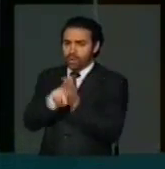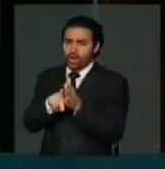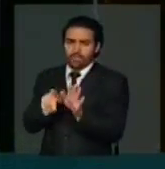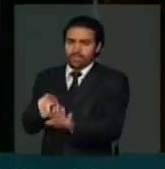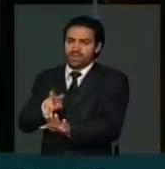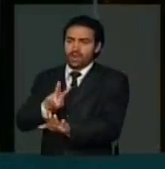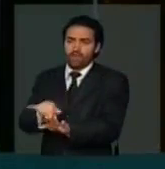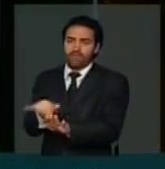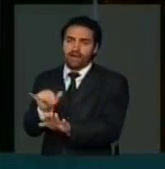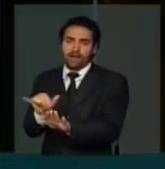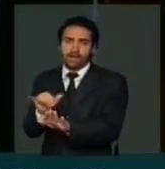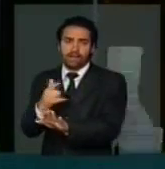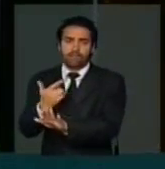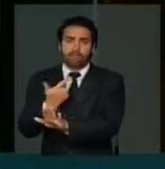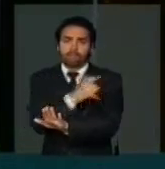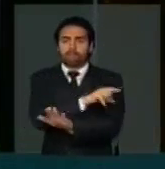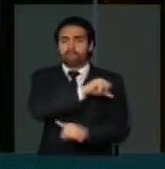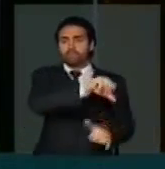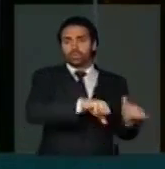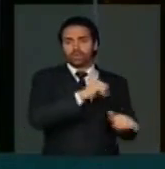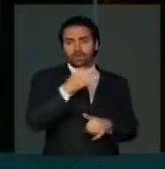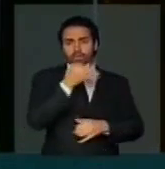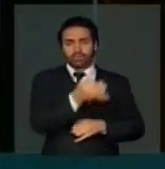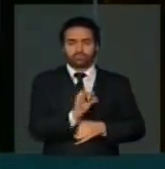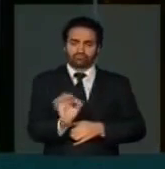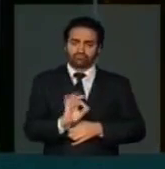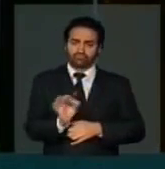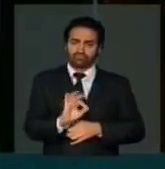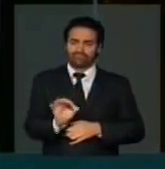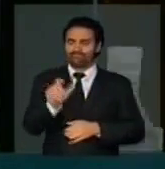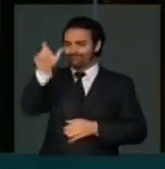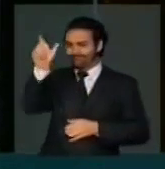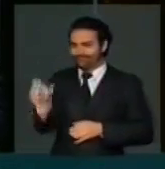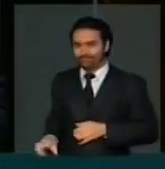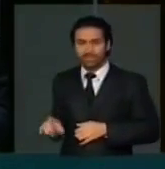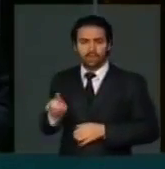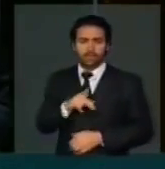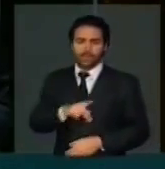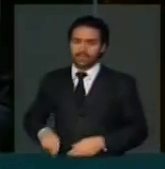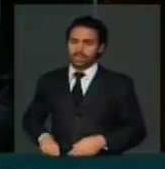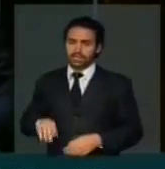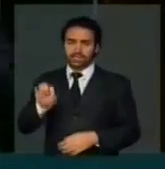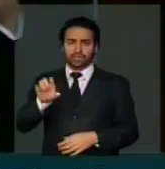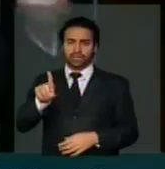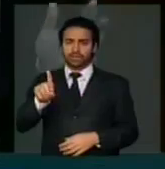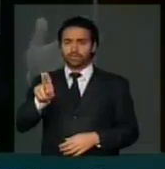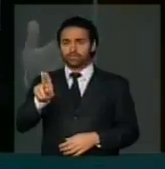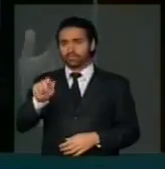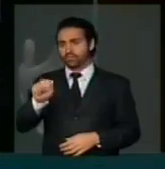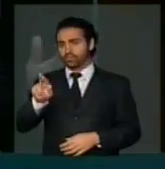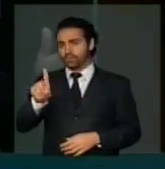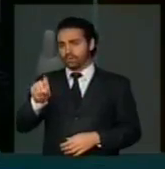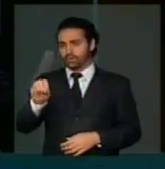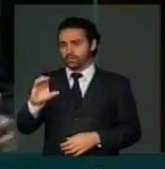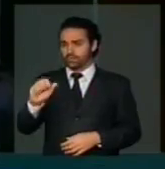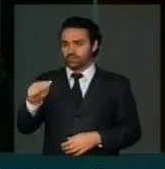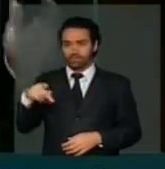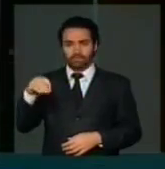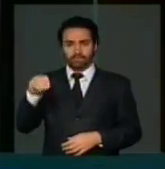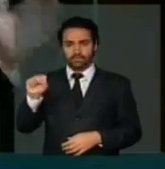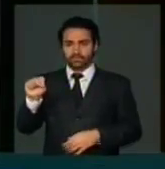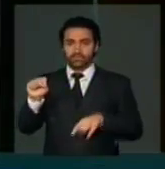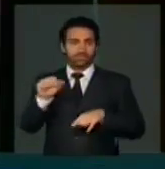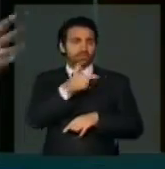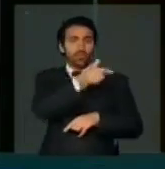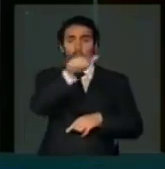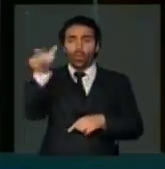Pelo talento, presidente Carlos Siqueira, que tinha o nosso presidente Eduardo Campos. Ele é insubstituível. Nós não temos